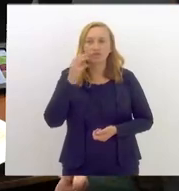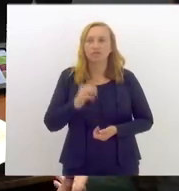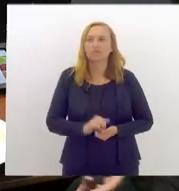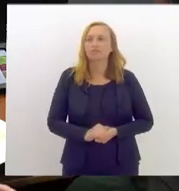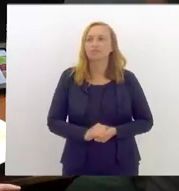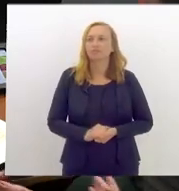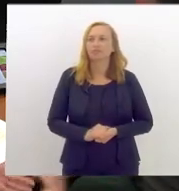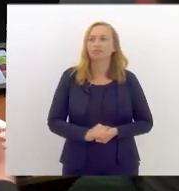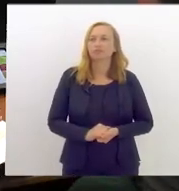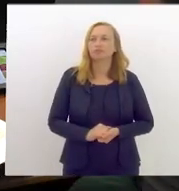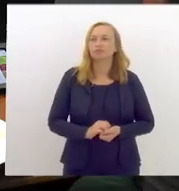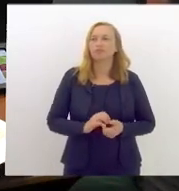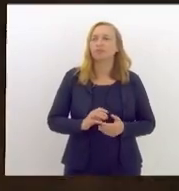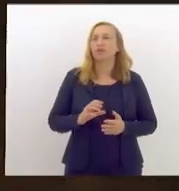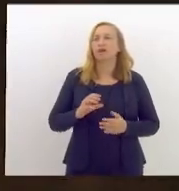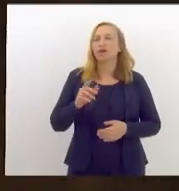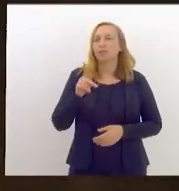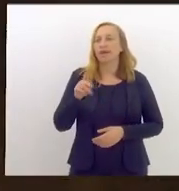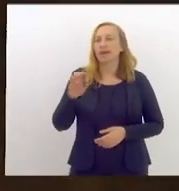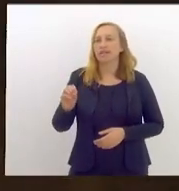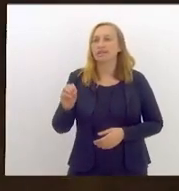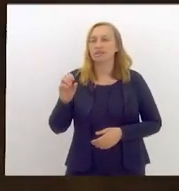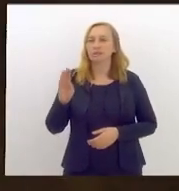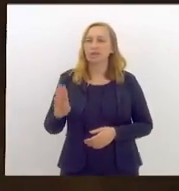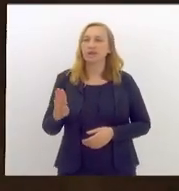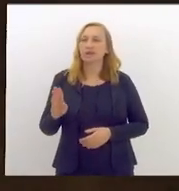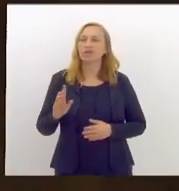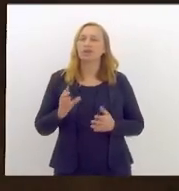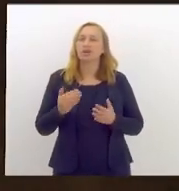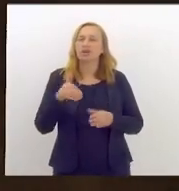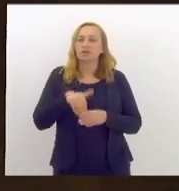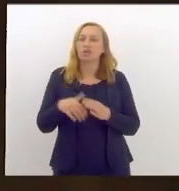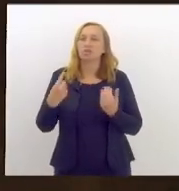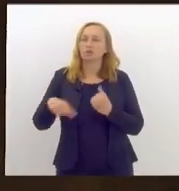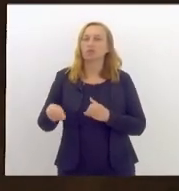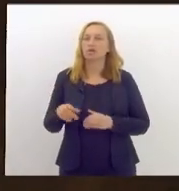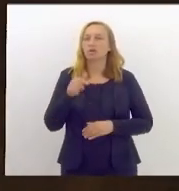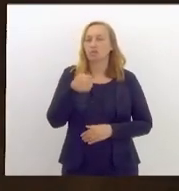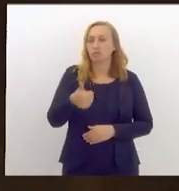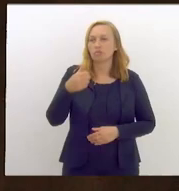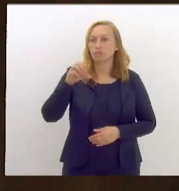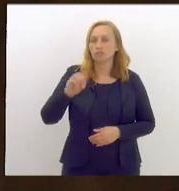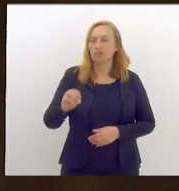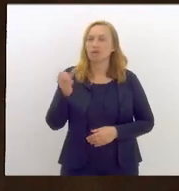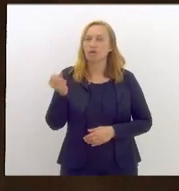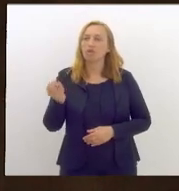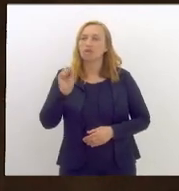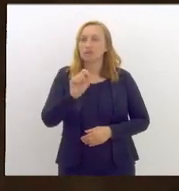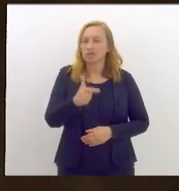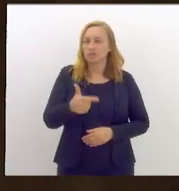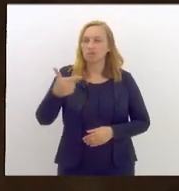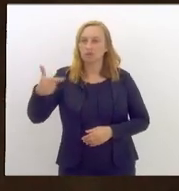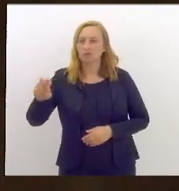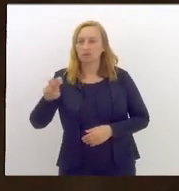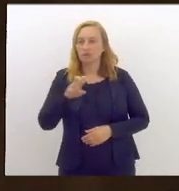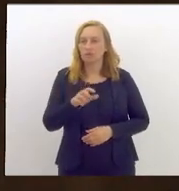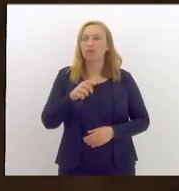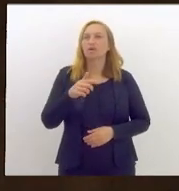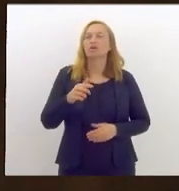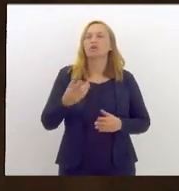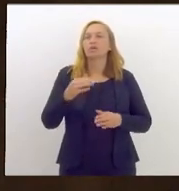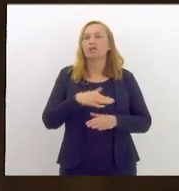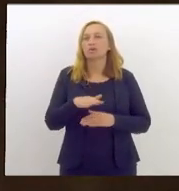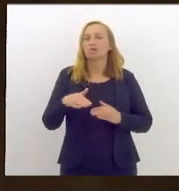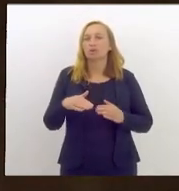pela bancada do PSB voto contrário ao projeto de resolução 1685/2022 e quanto